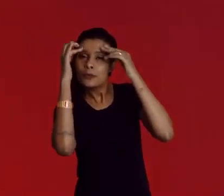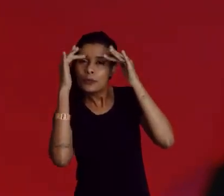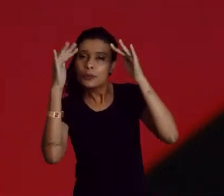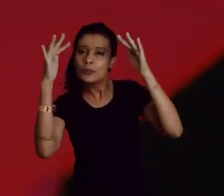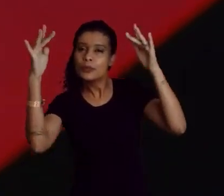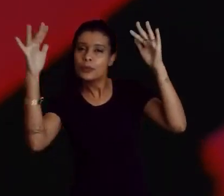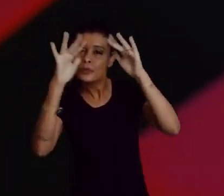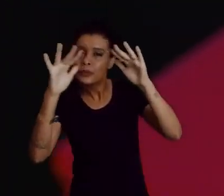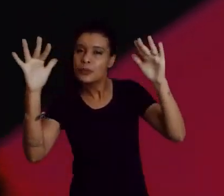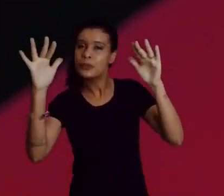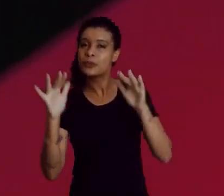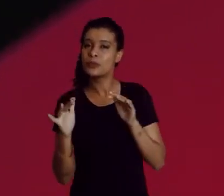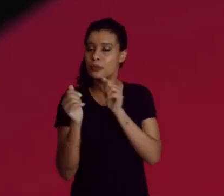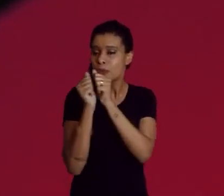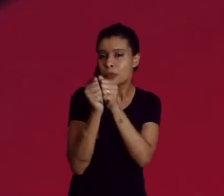Caminhem juntos.